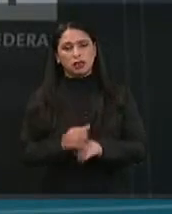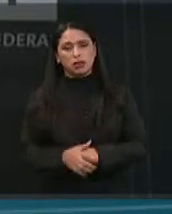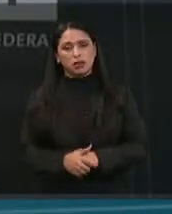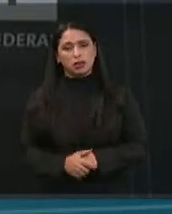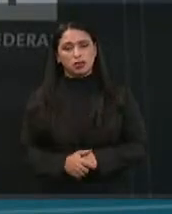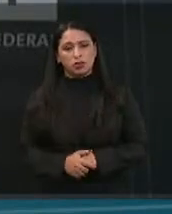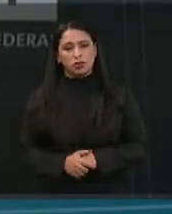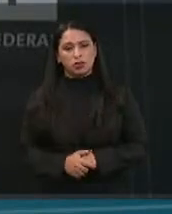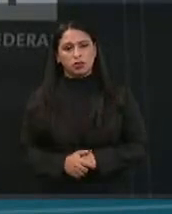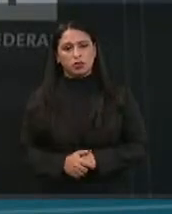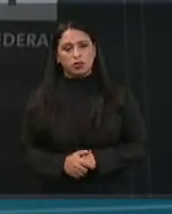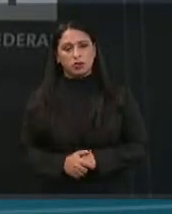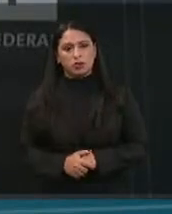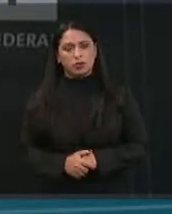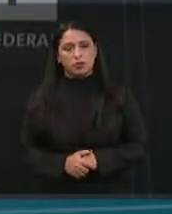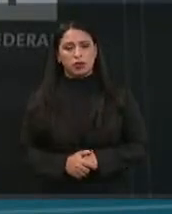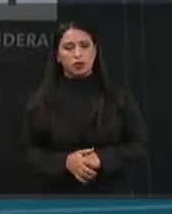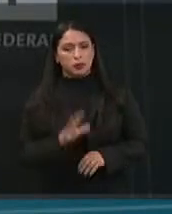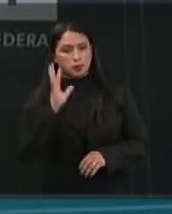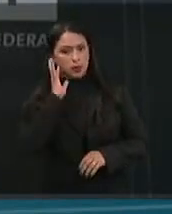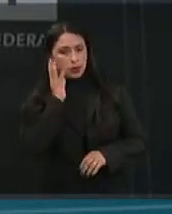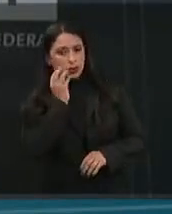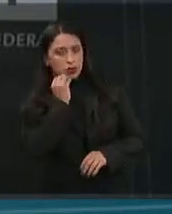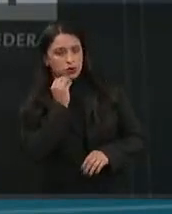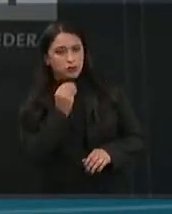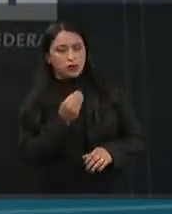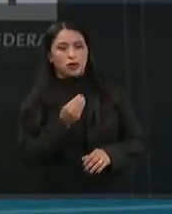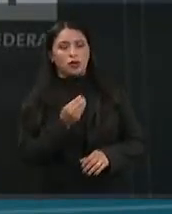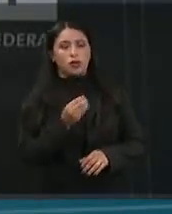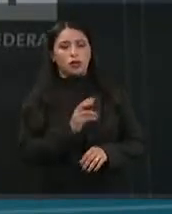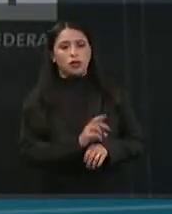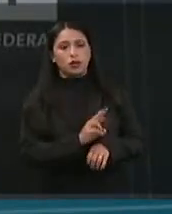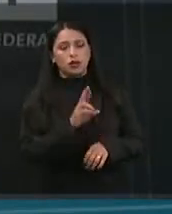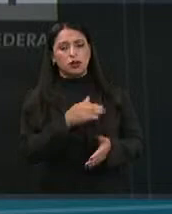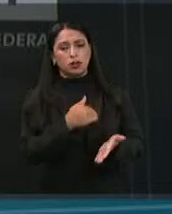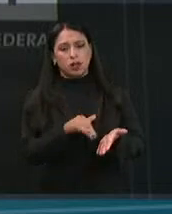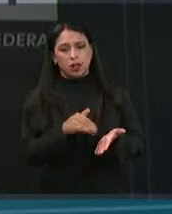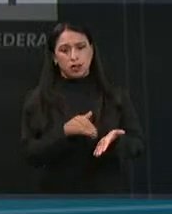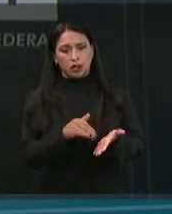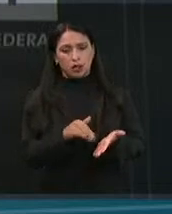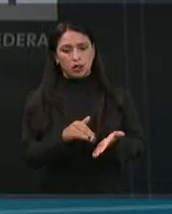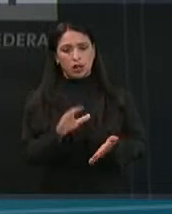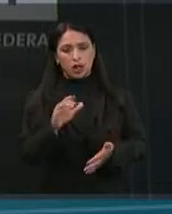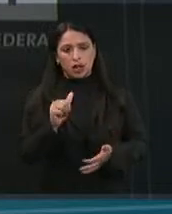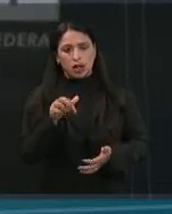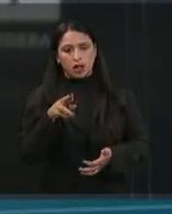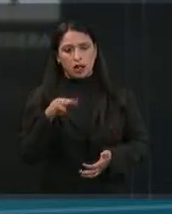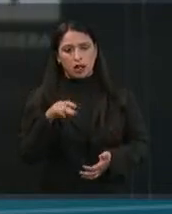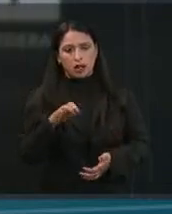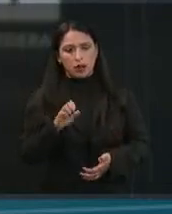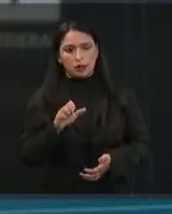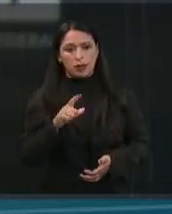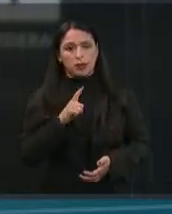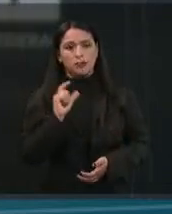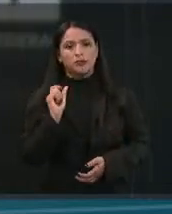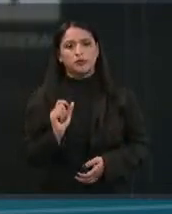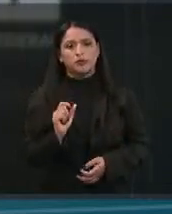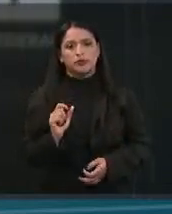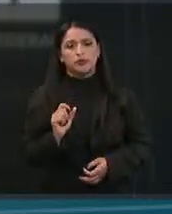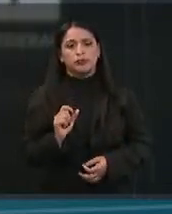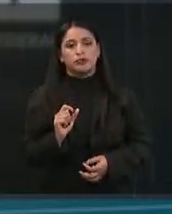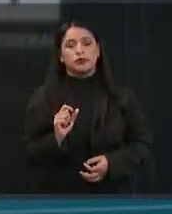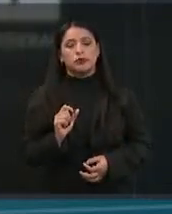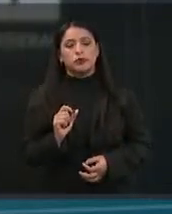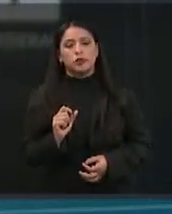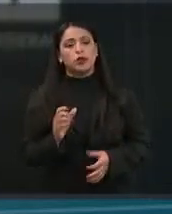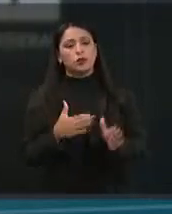Excelentíssimo ministro Dias Toffoli, doutora Carmen Lilian e doutor Luiz Augusto Santos. Demais pessoas